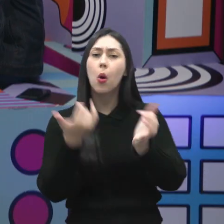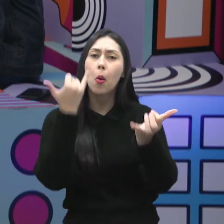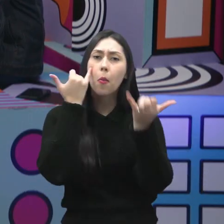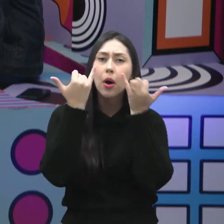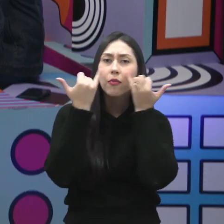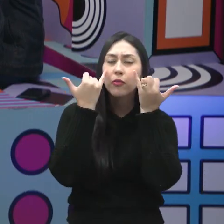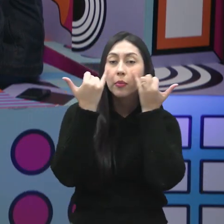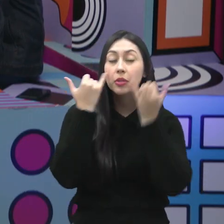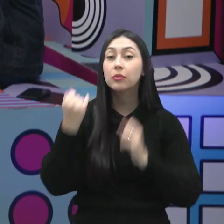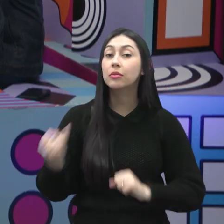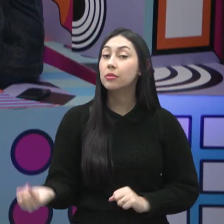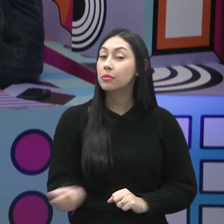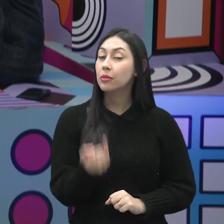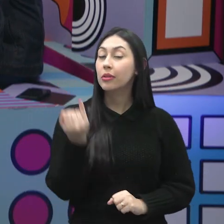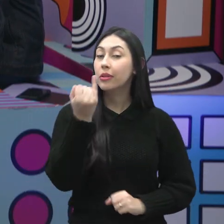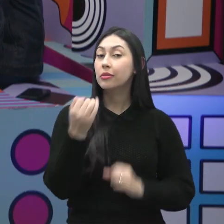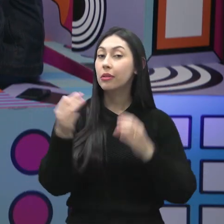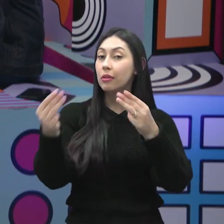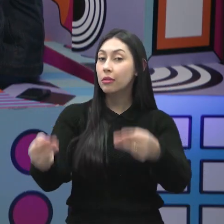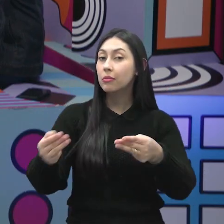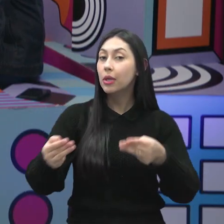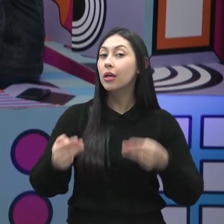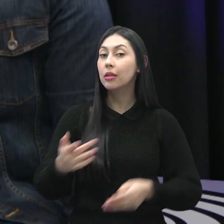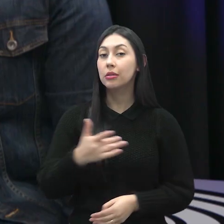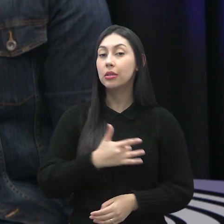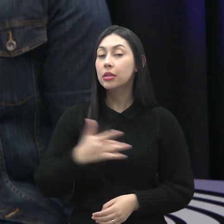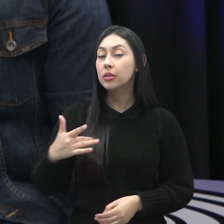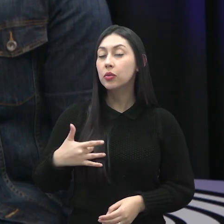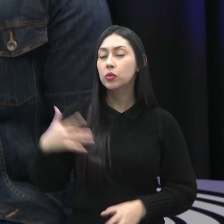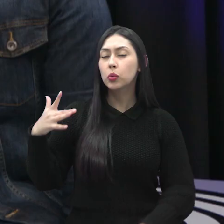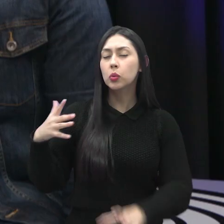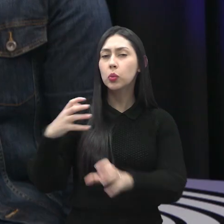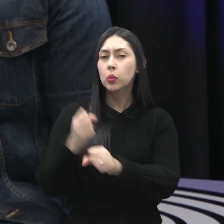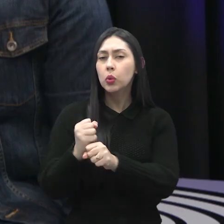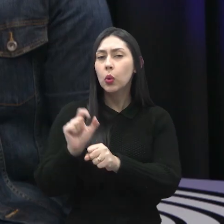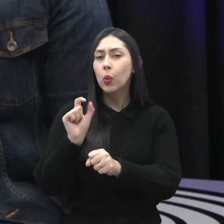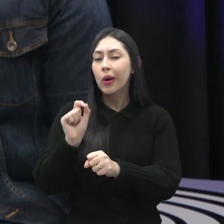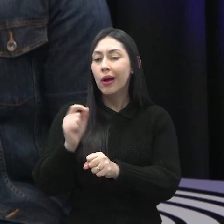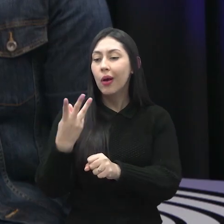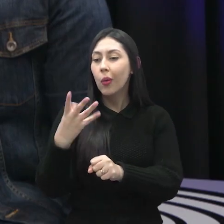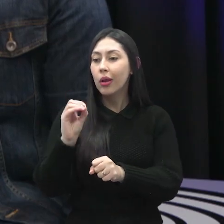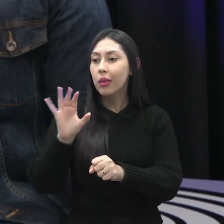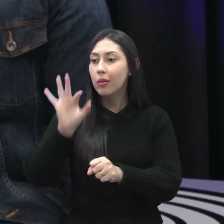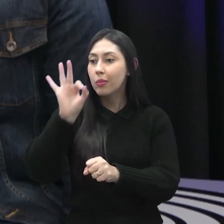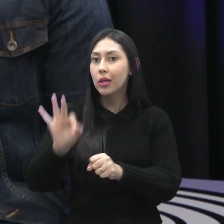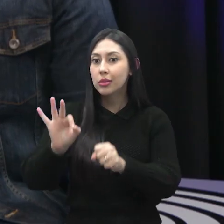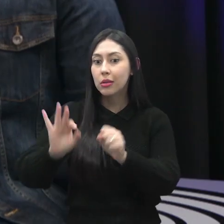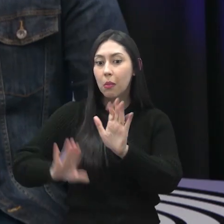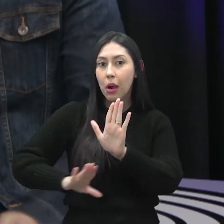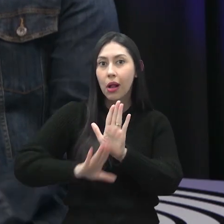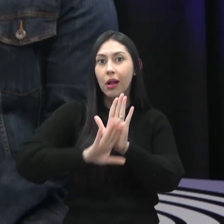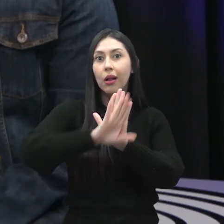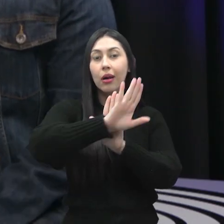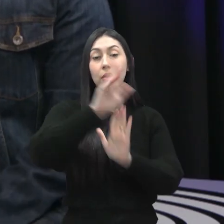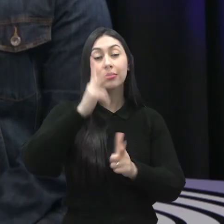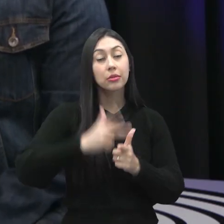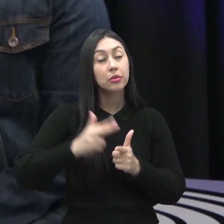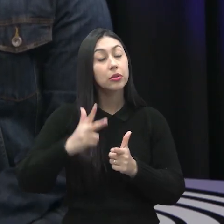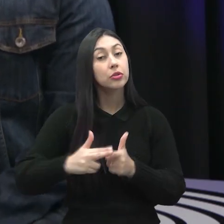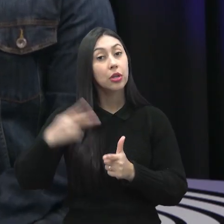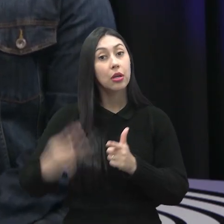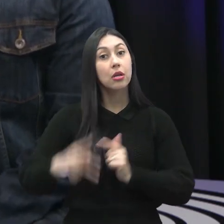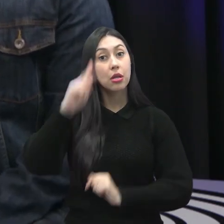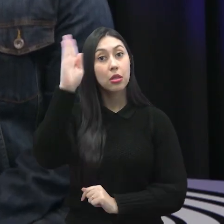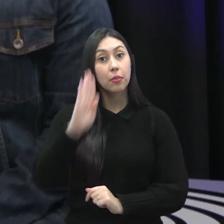foram bem pertinentes do Ministério da Saúde, que calculam um aumento de 40% aí, né, nas cirurgias de vasectomia no Brasil